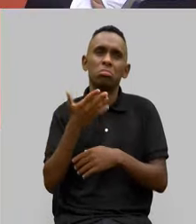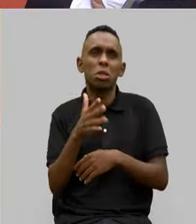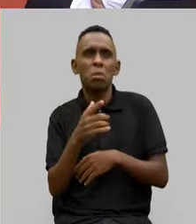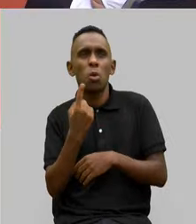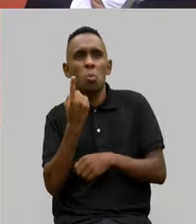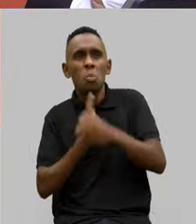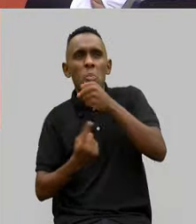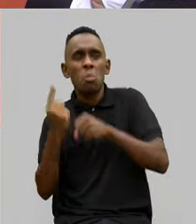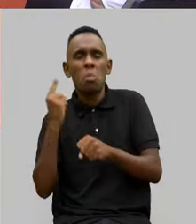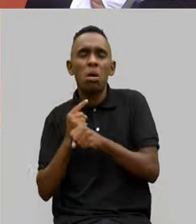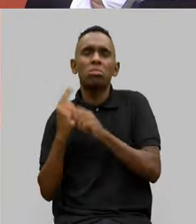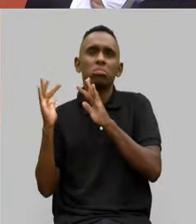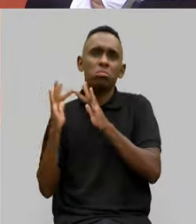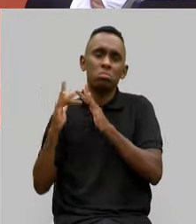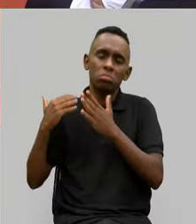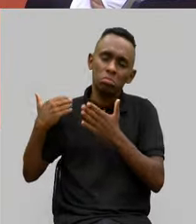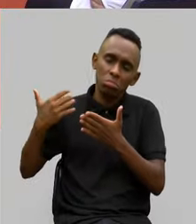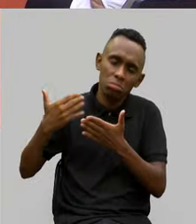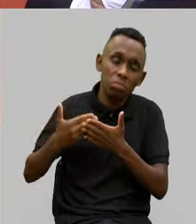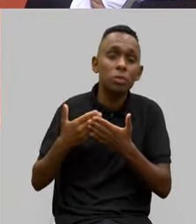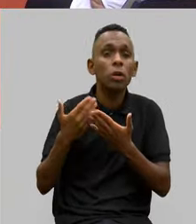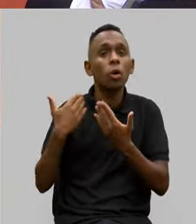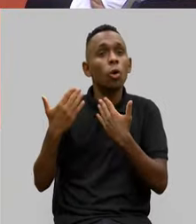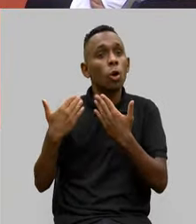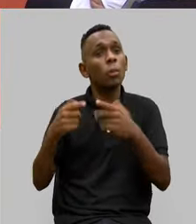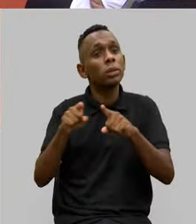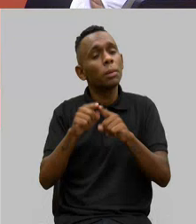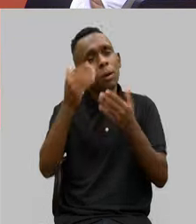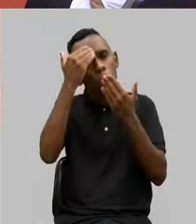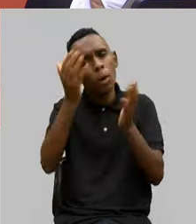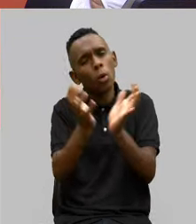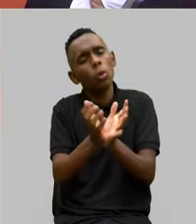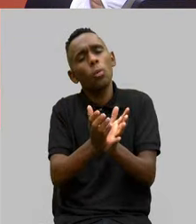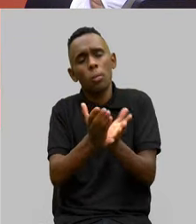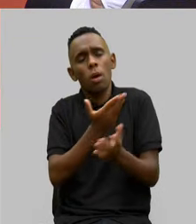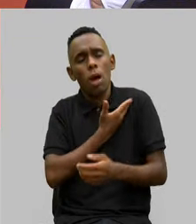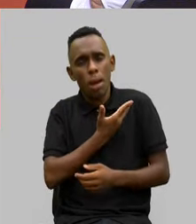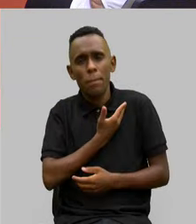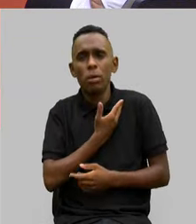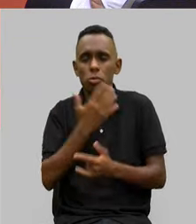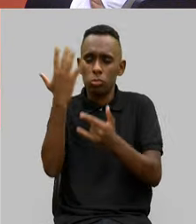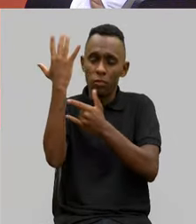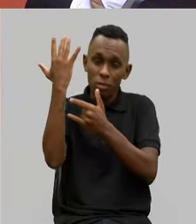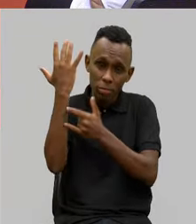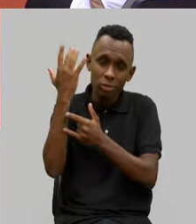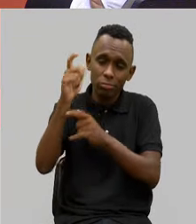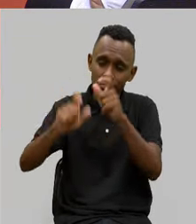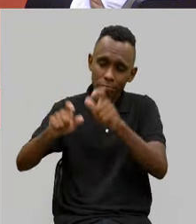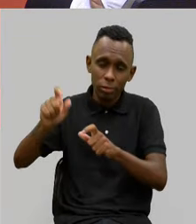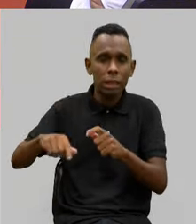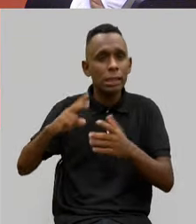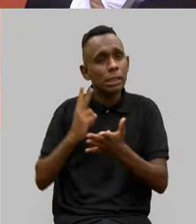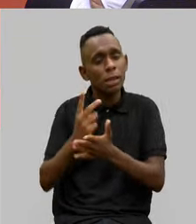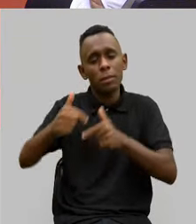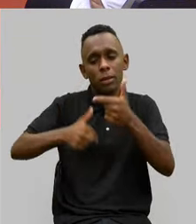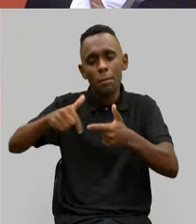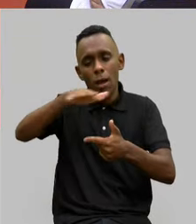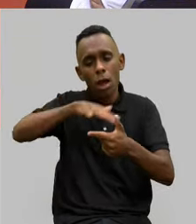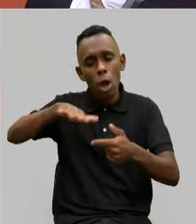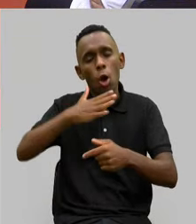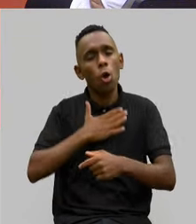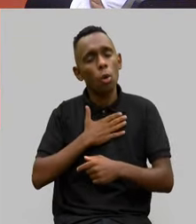ano né e queria agradecer também aos meus colegas da Universidade Federal de Minas Gerais que sempre trabalham comigo nessa área